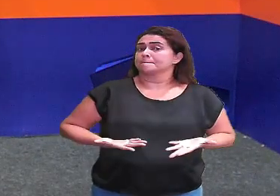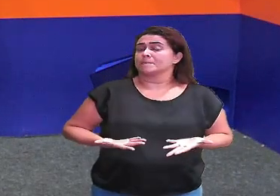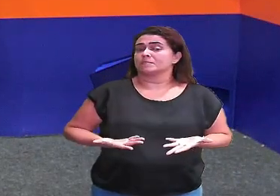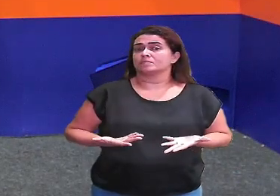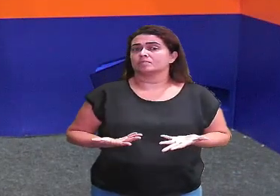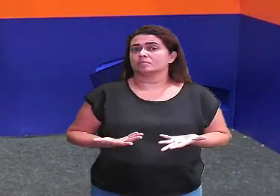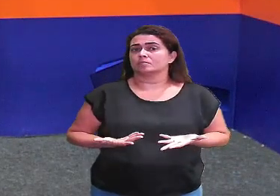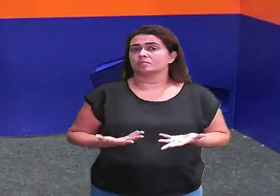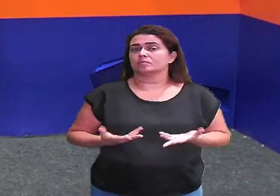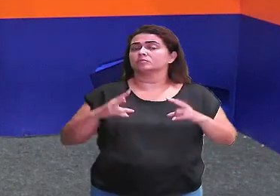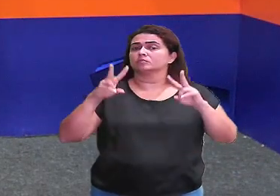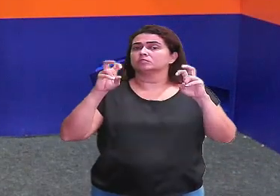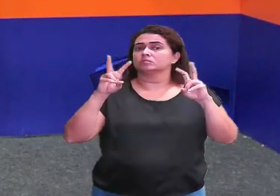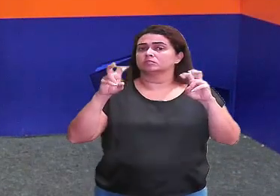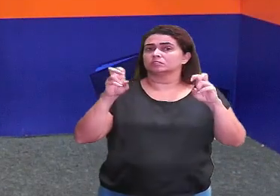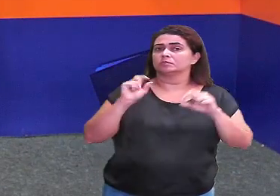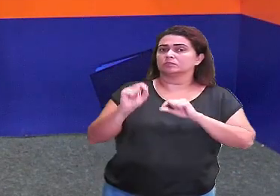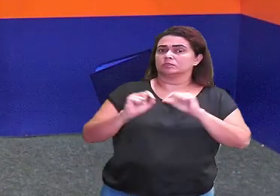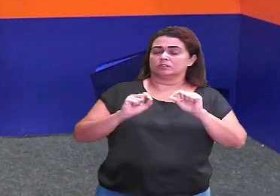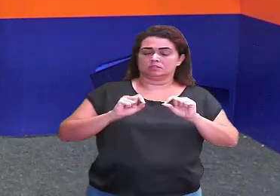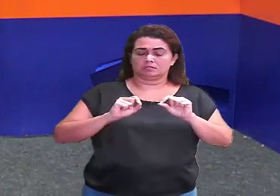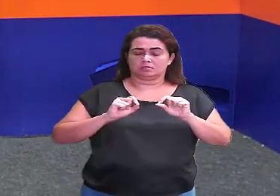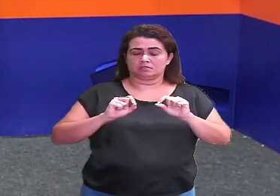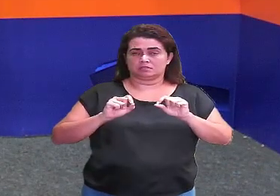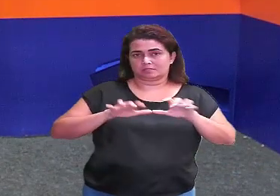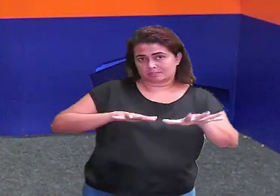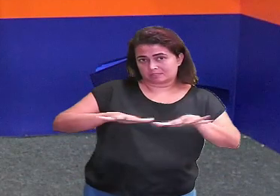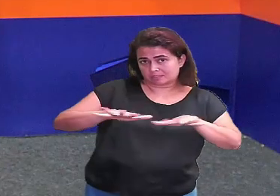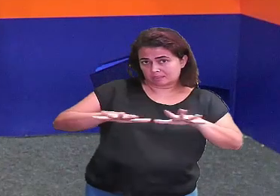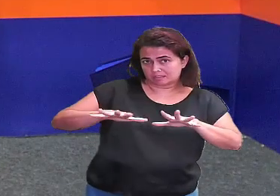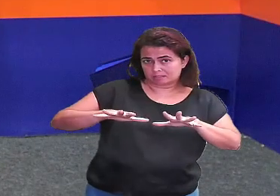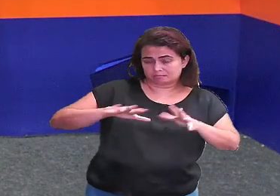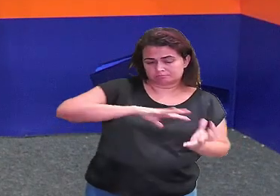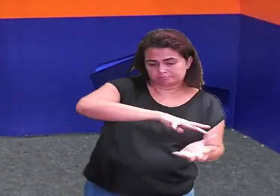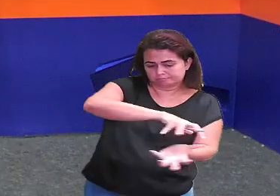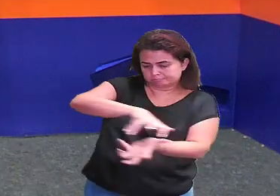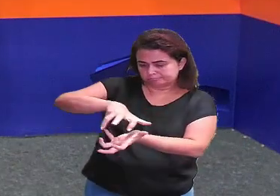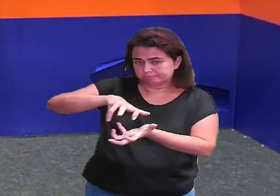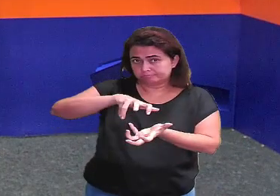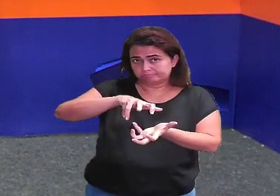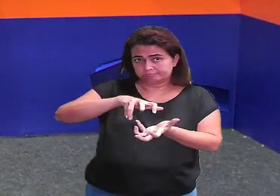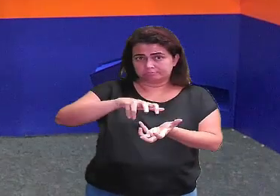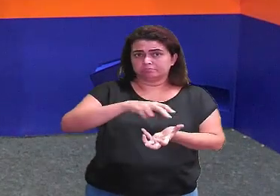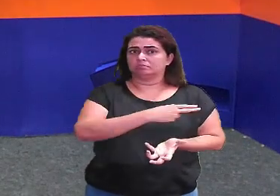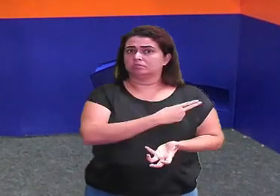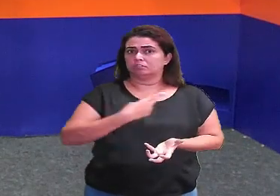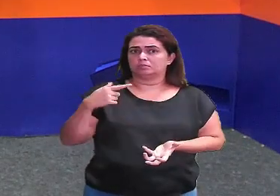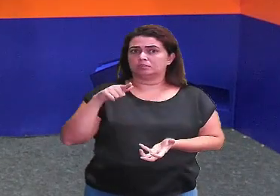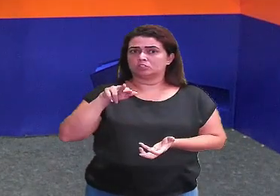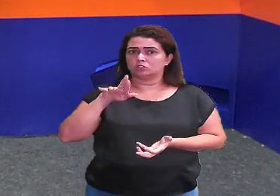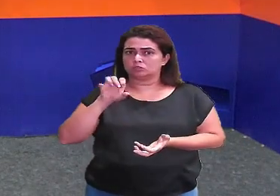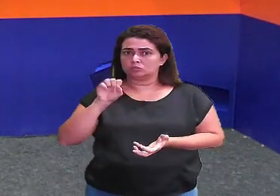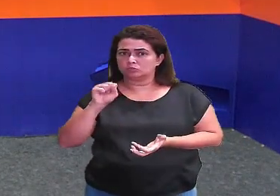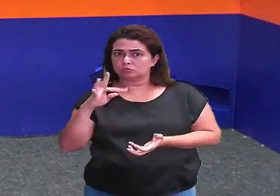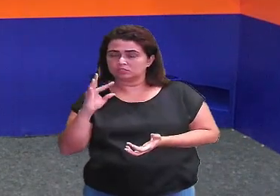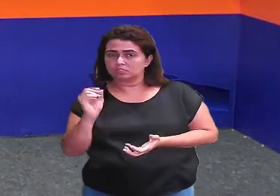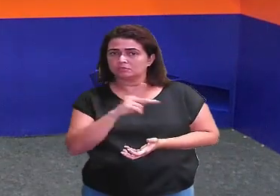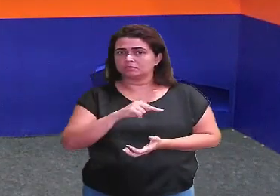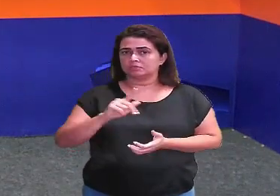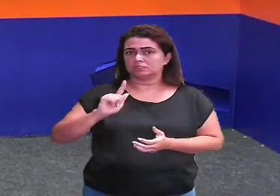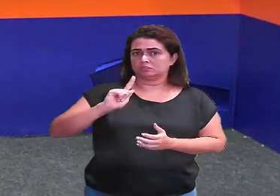tratar do tema Os Movimentos da Terra. Meu nome é Gustavo Lima, eu sou professor de Geografia. Então vamos dar início à nossa